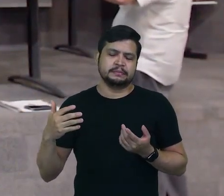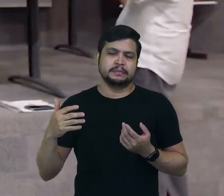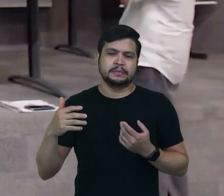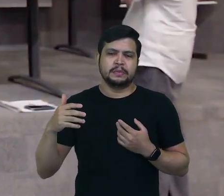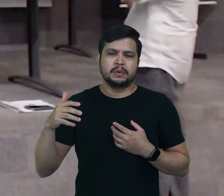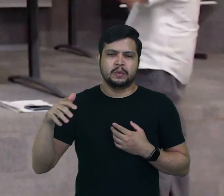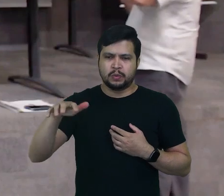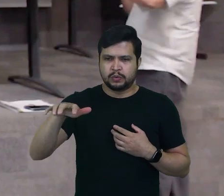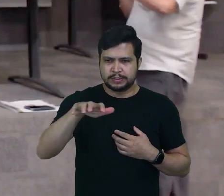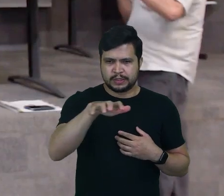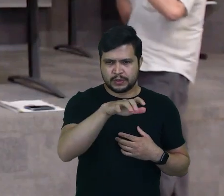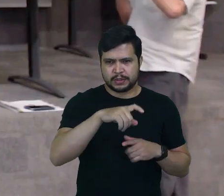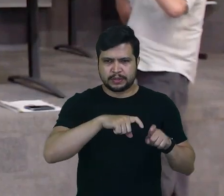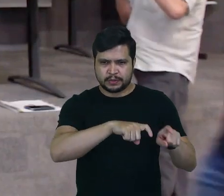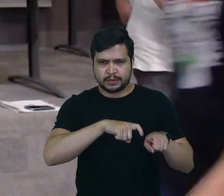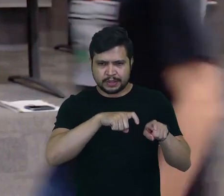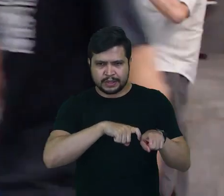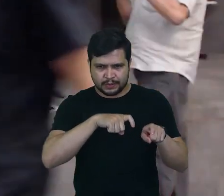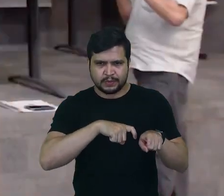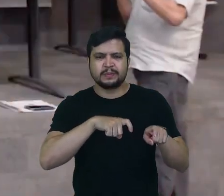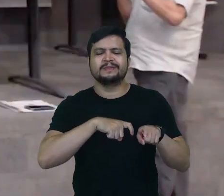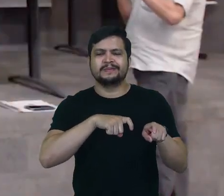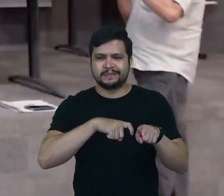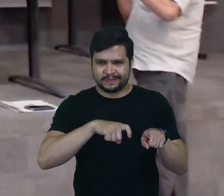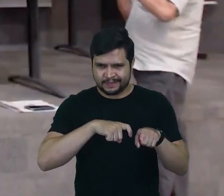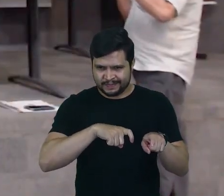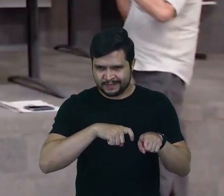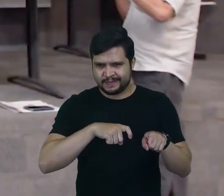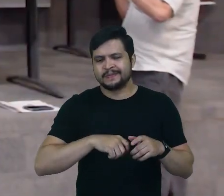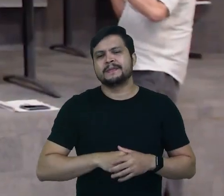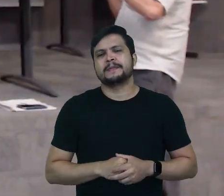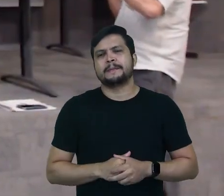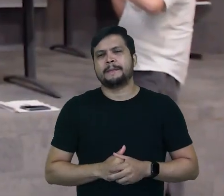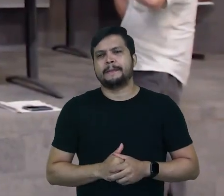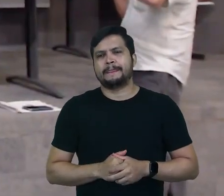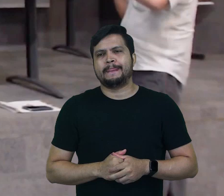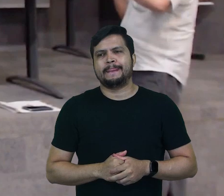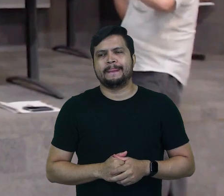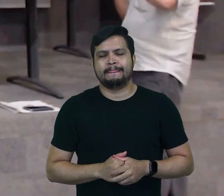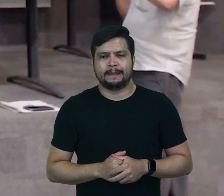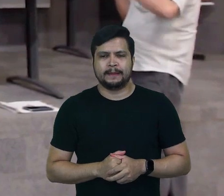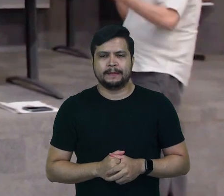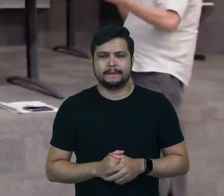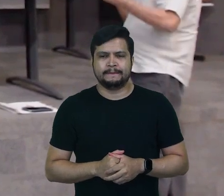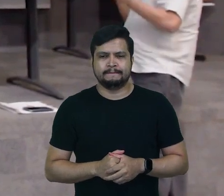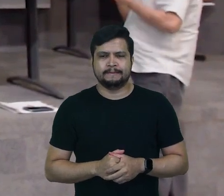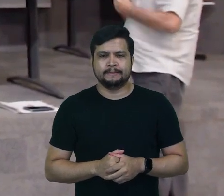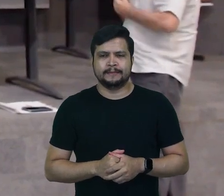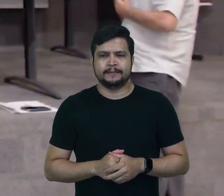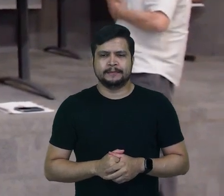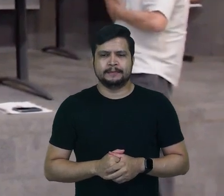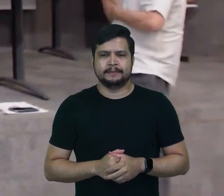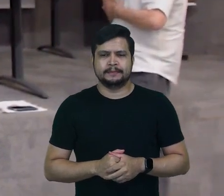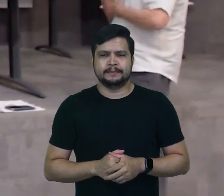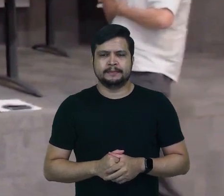da Embrapa, se não me falha a memória, tirando o Assis Arruda, o restante tudo era gente de fora do Ceará, na